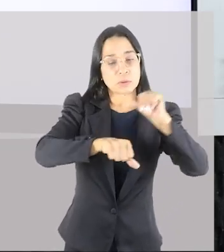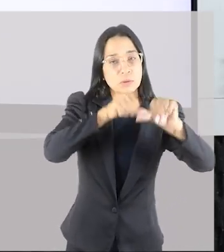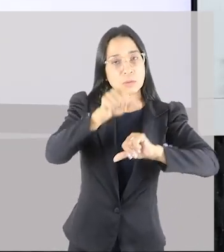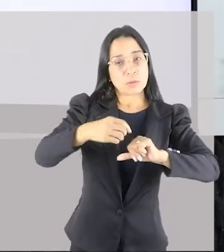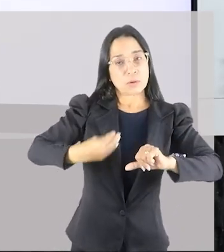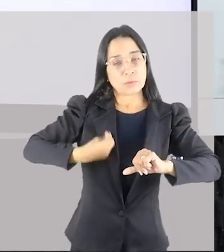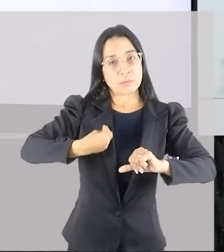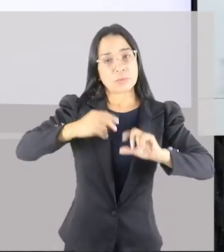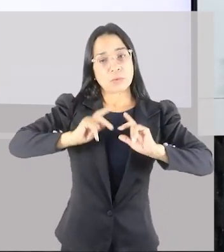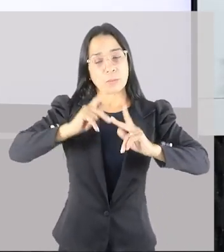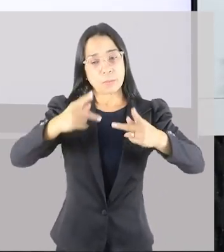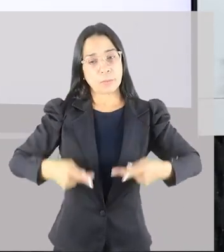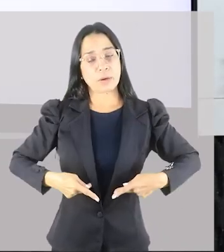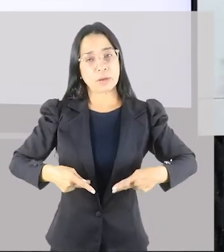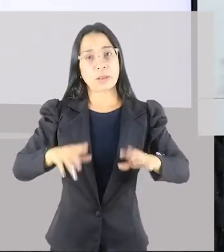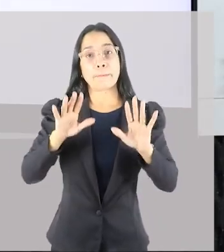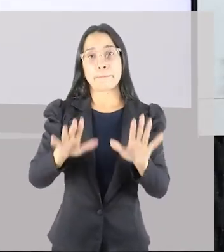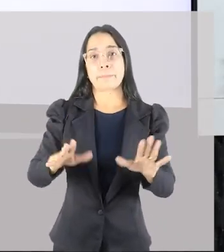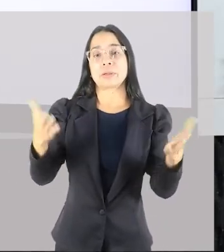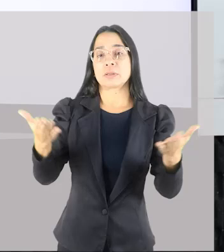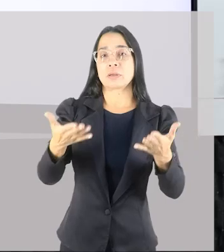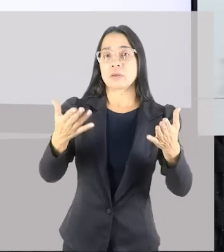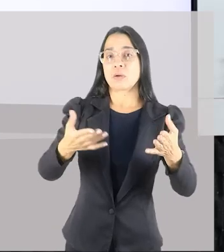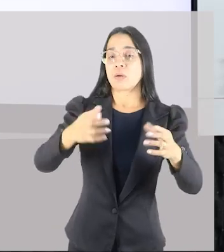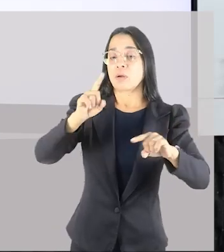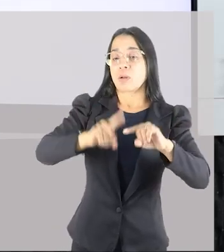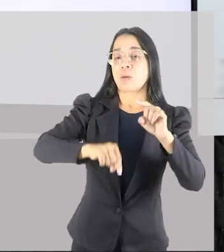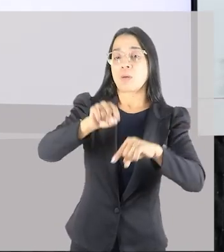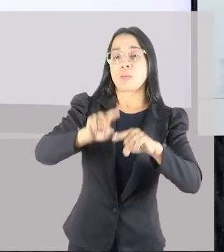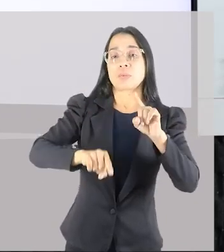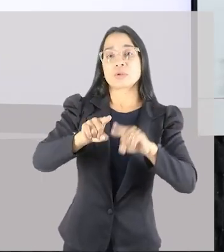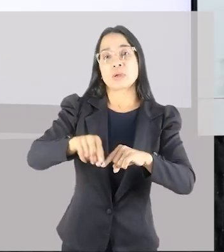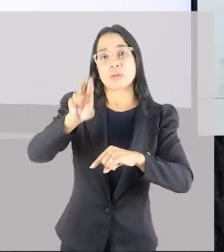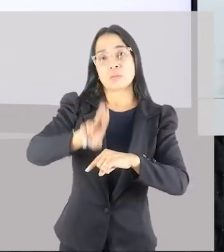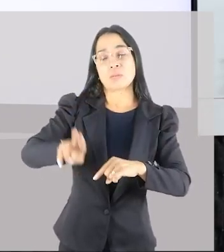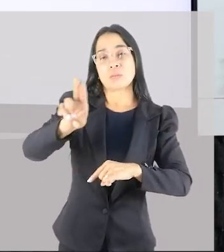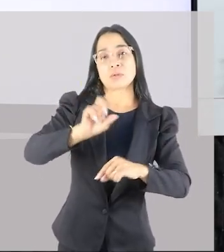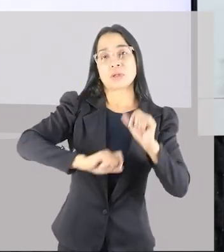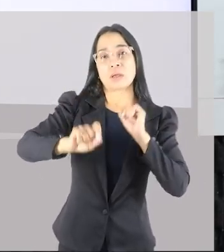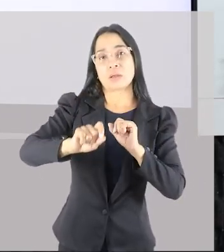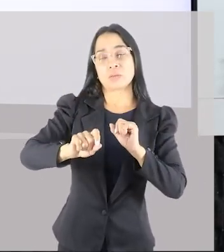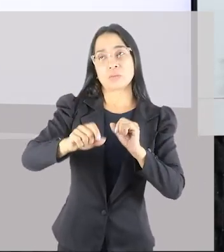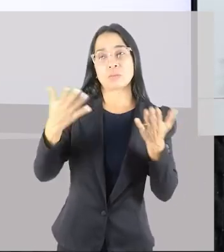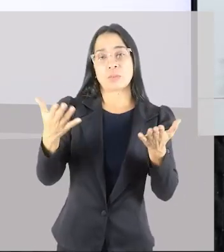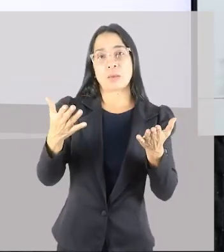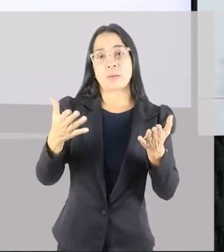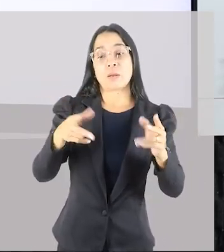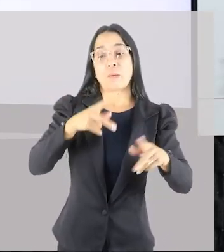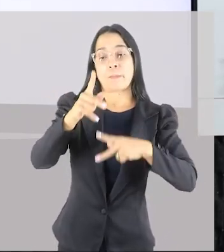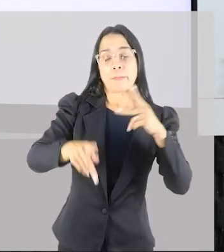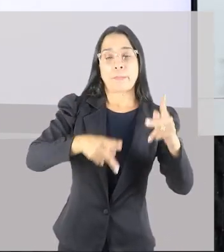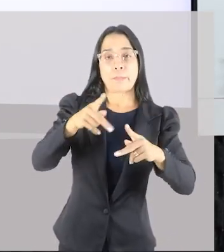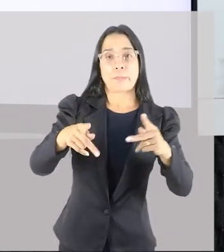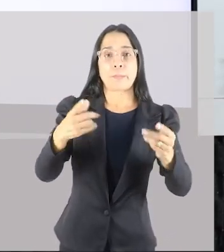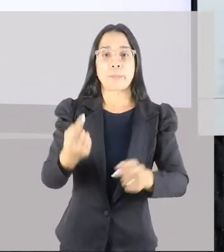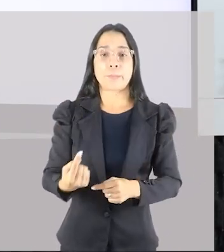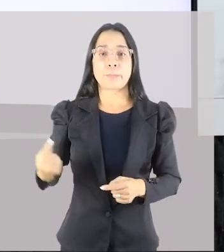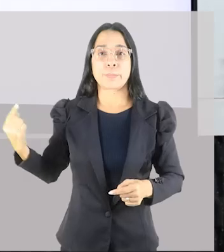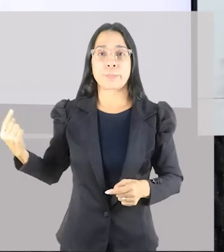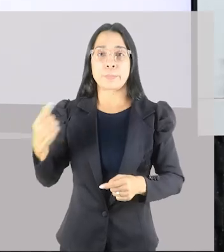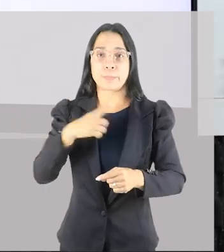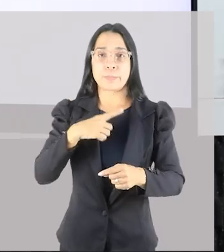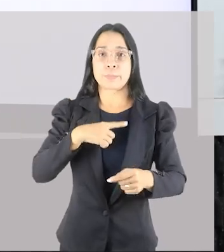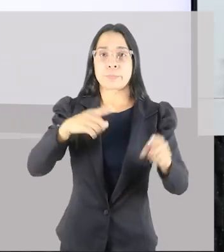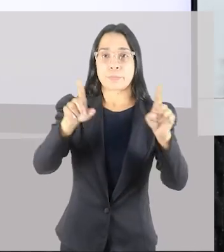como mercadoria produto para consumo e consumo da massa então Aqui nós temos